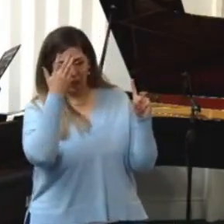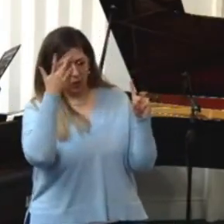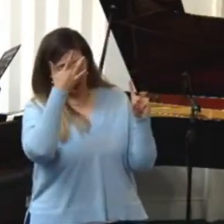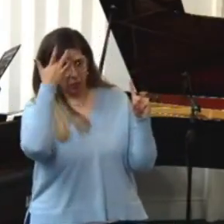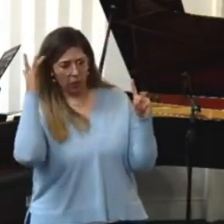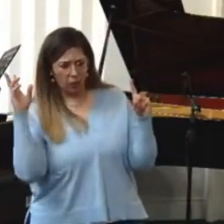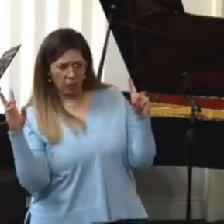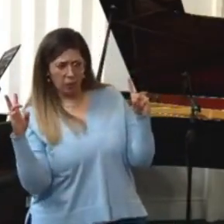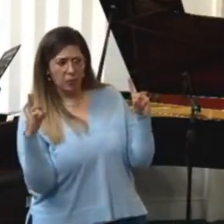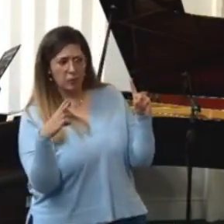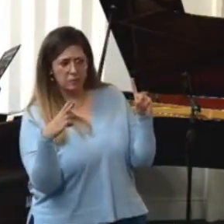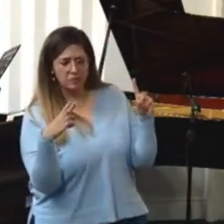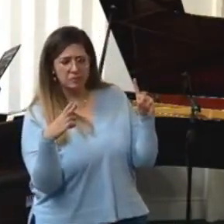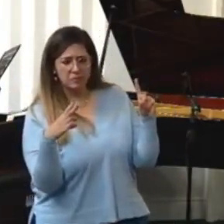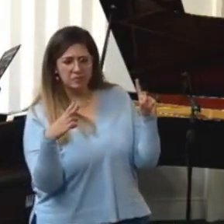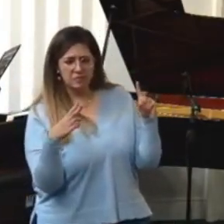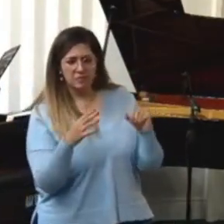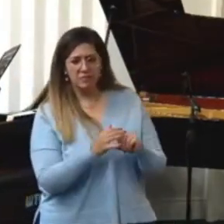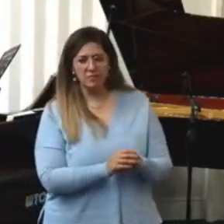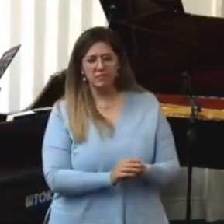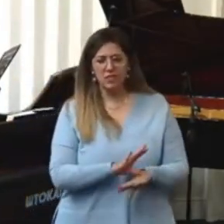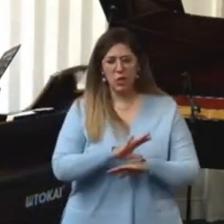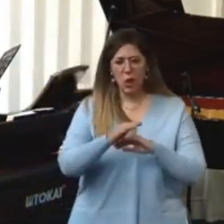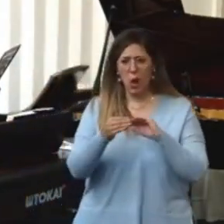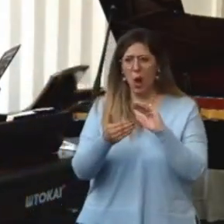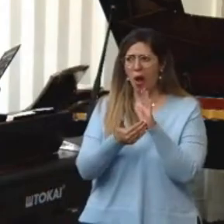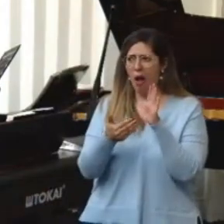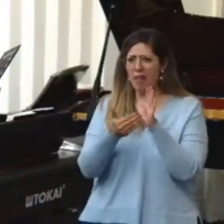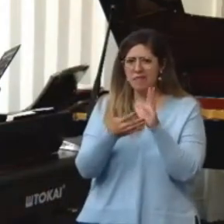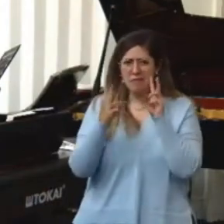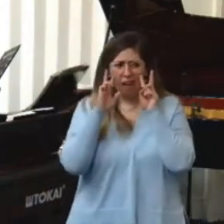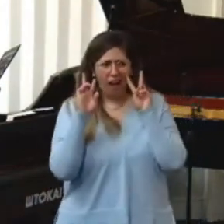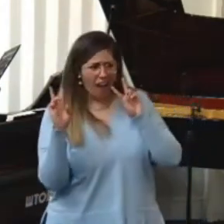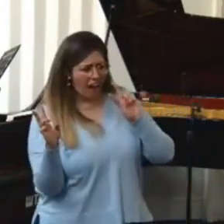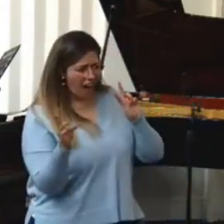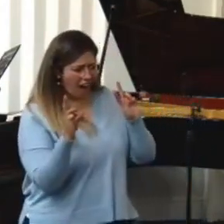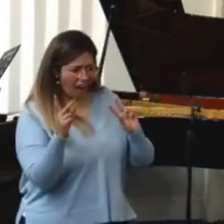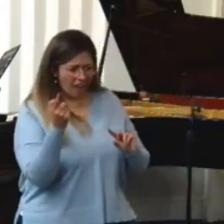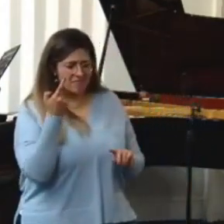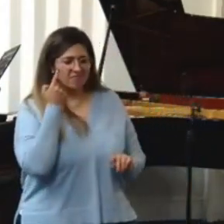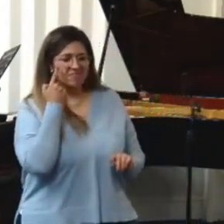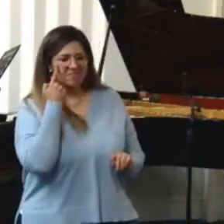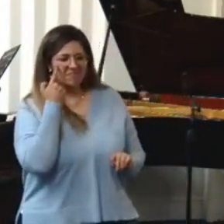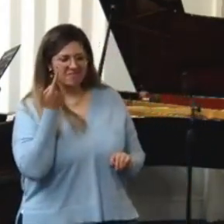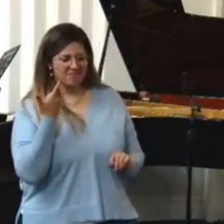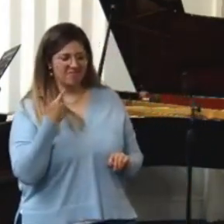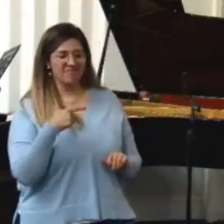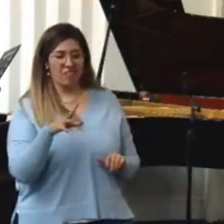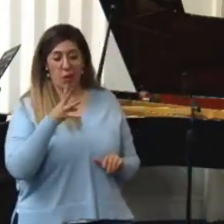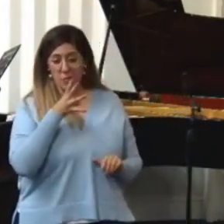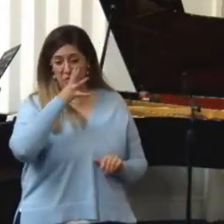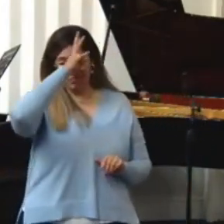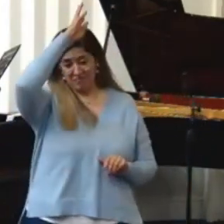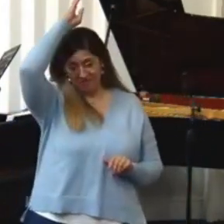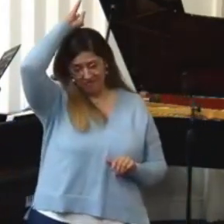escárnio. Esteve lá para que aquelas pessoas olhassem e pensassem que estavam